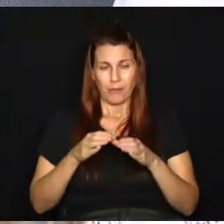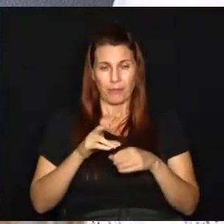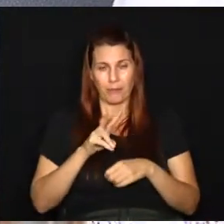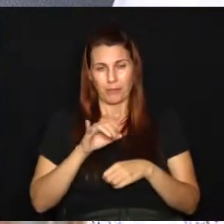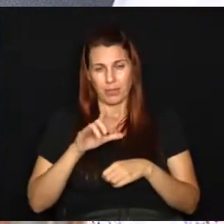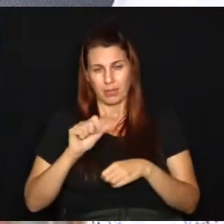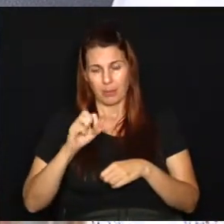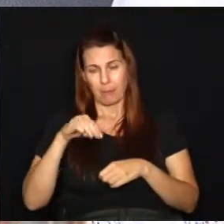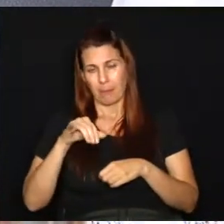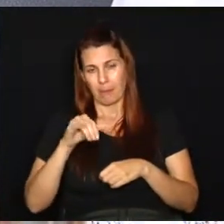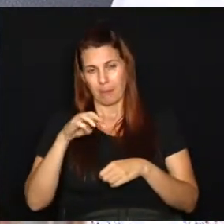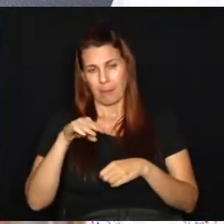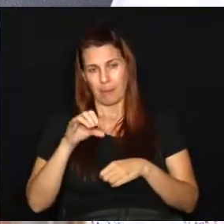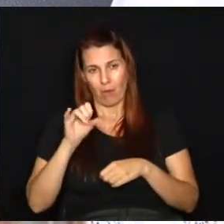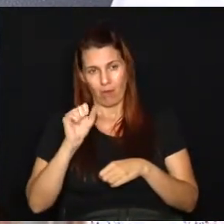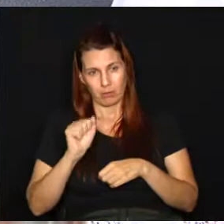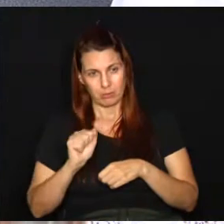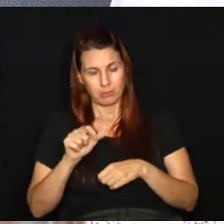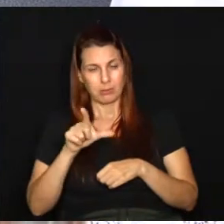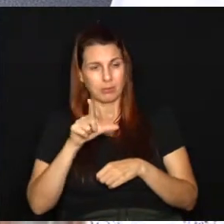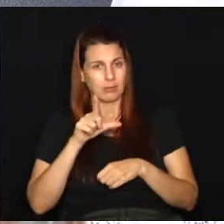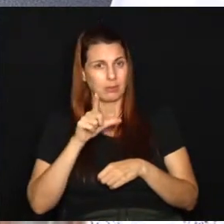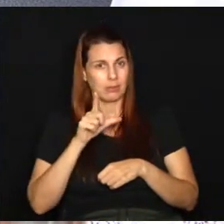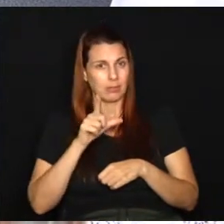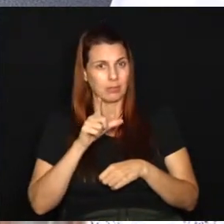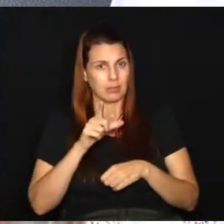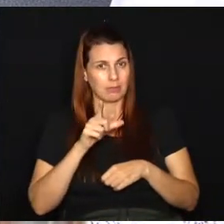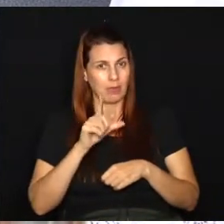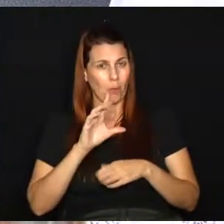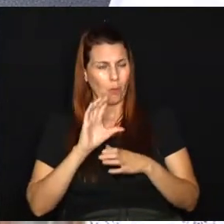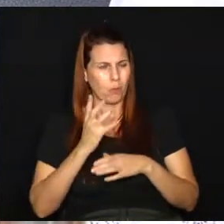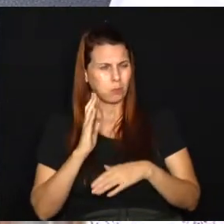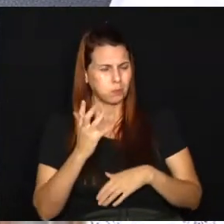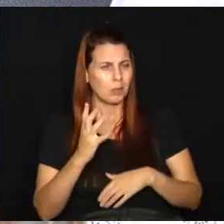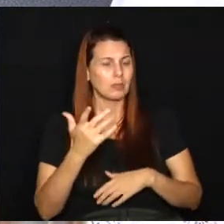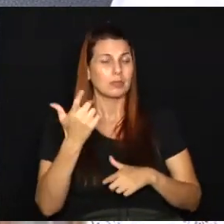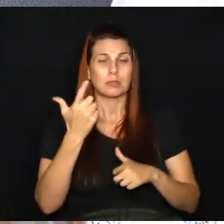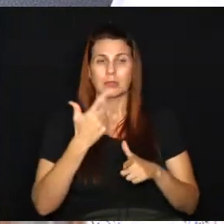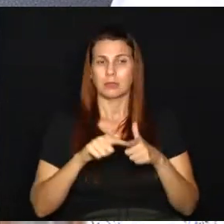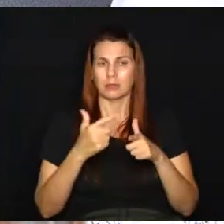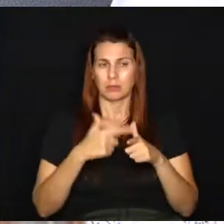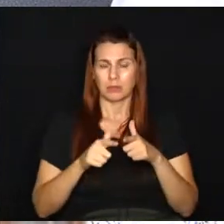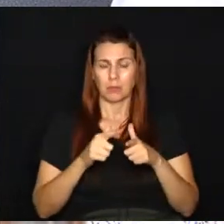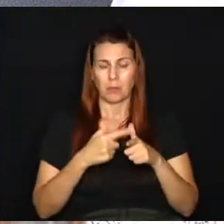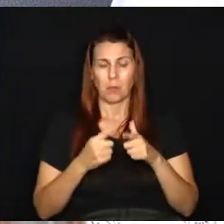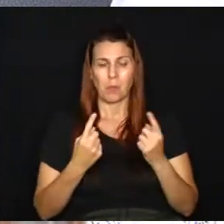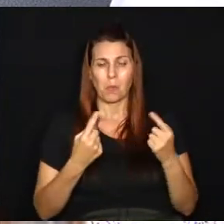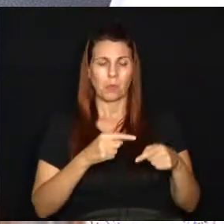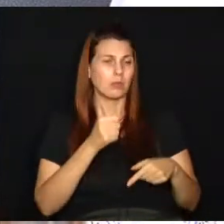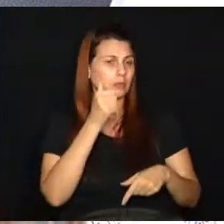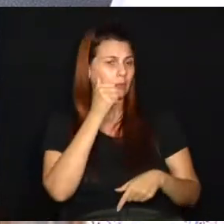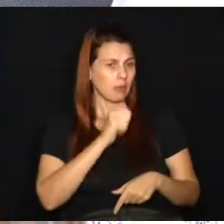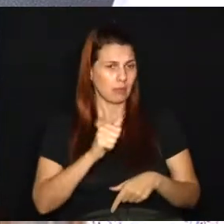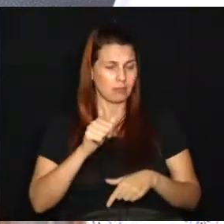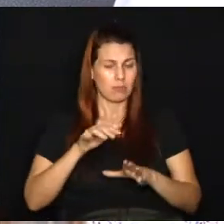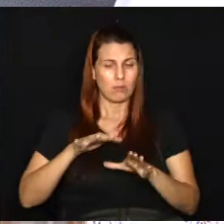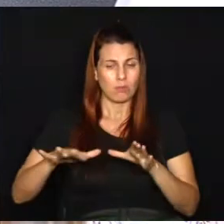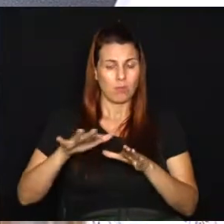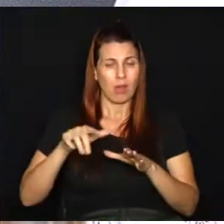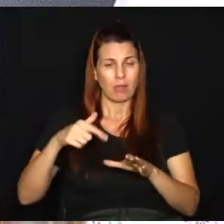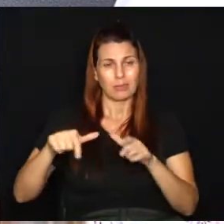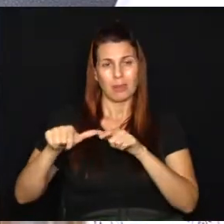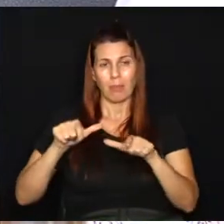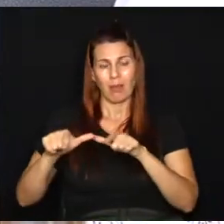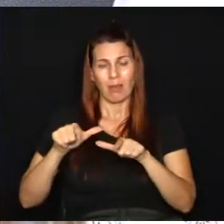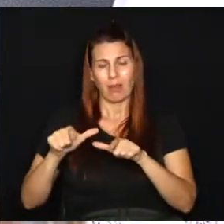está tendo constantemente alguns embates com relação às trabalhadoras. O espaço onde elas trabalham há